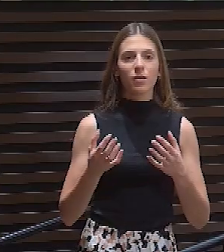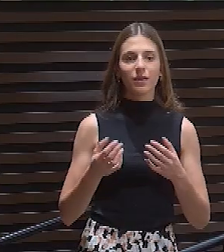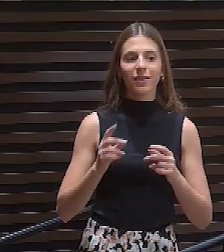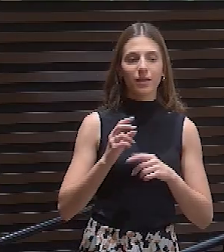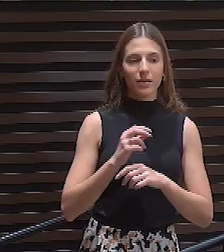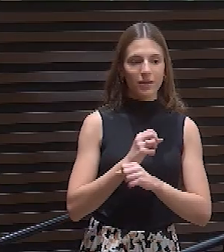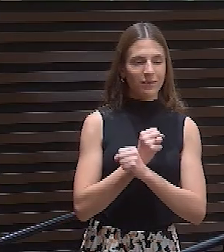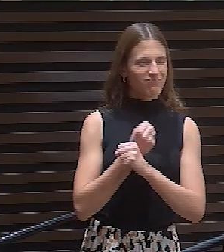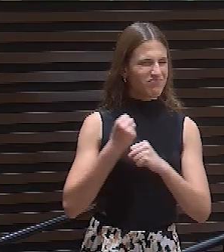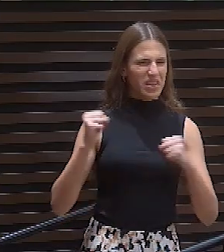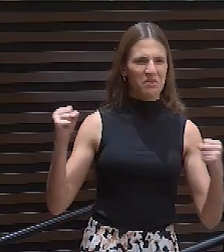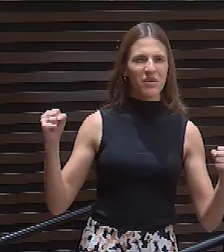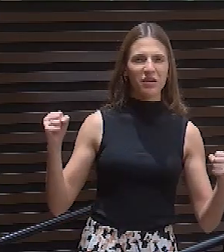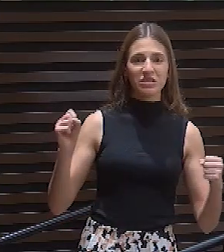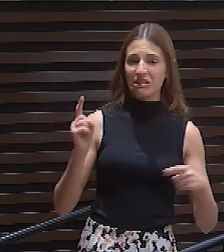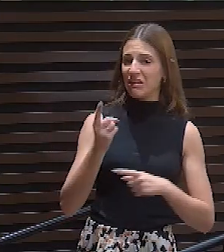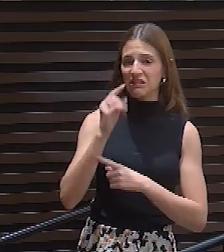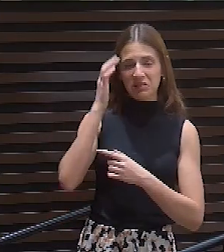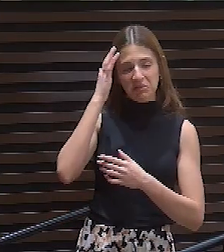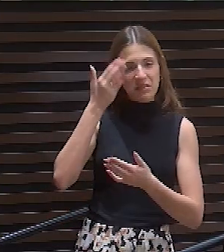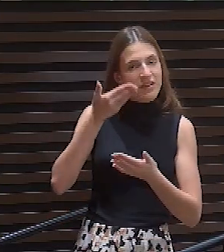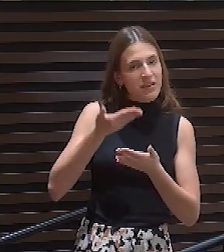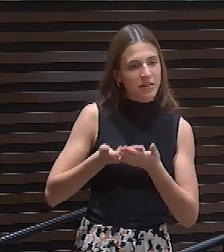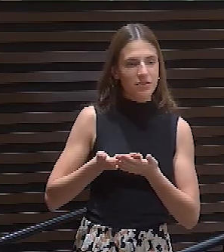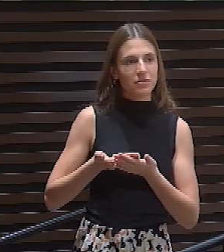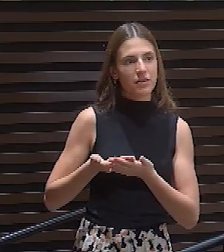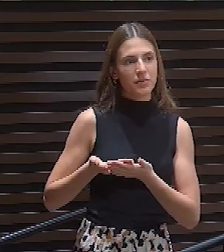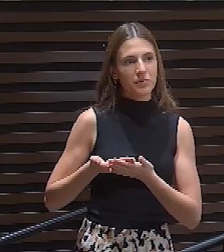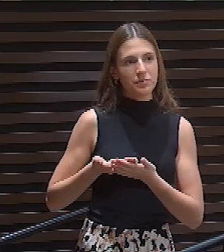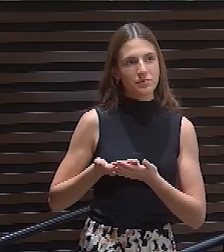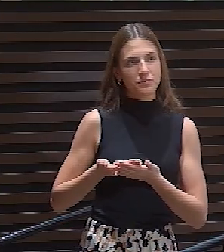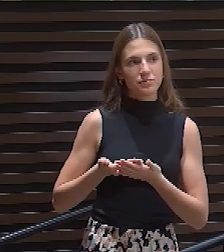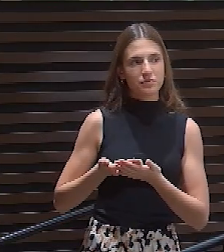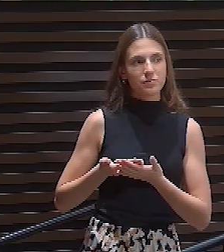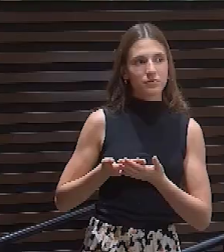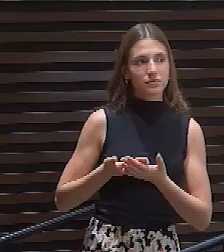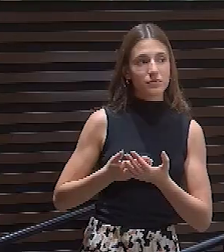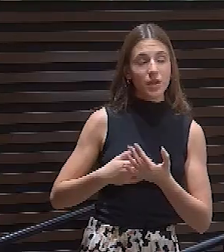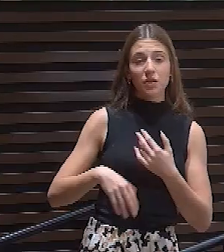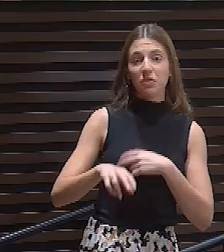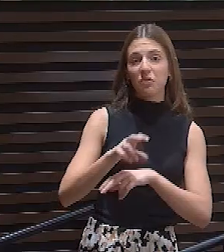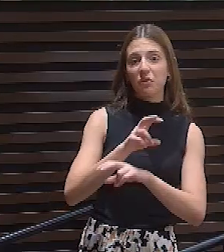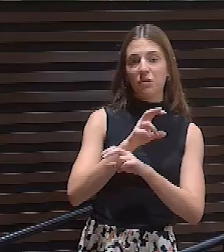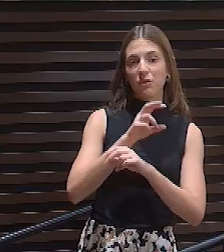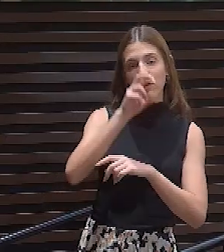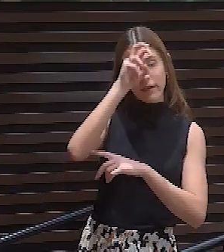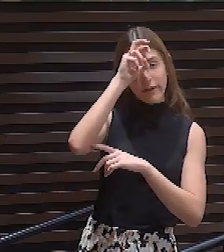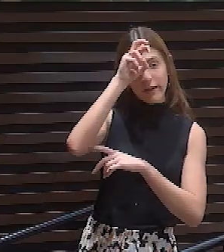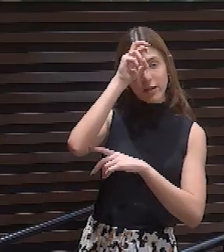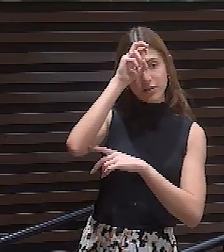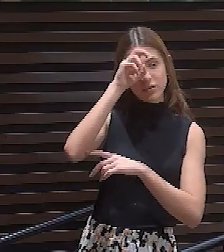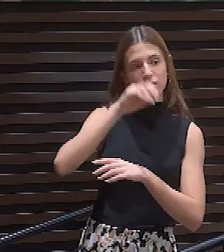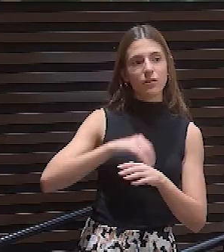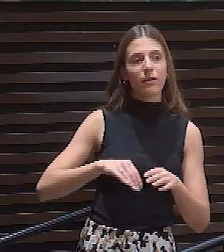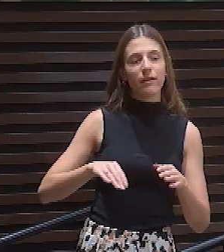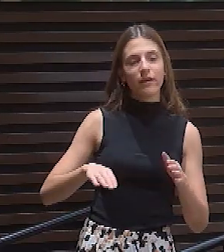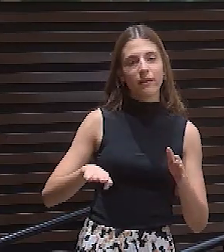rebeldes e descrentes. Do Egito até Cádiz Barneia,